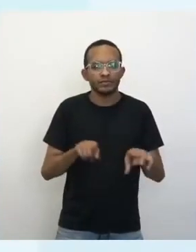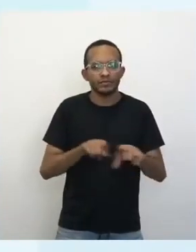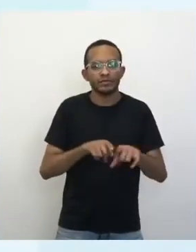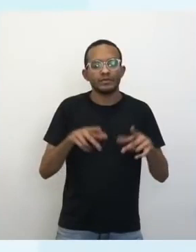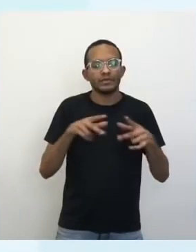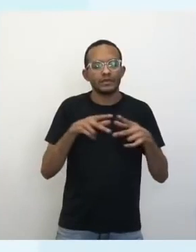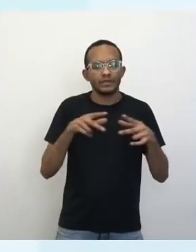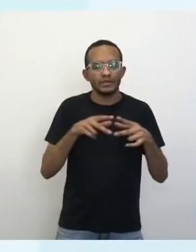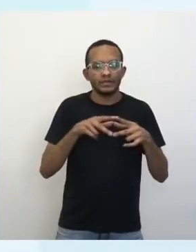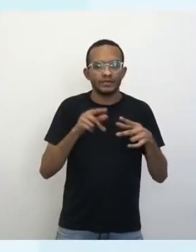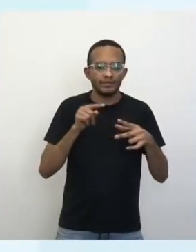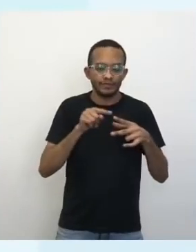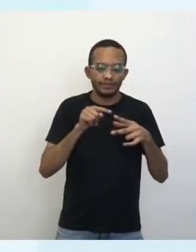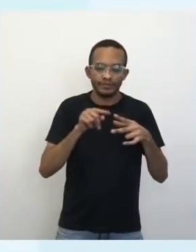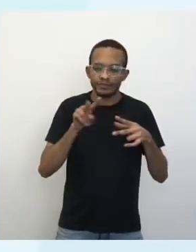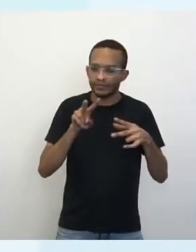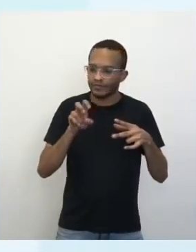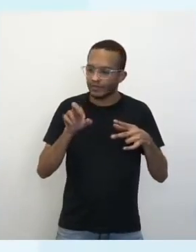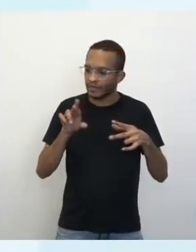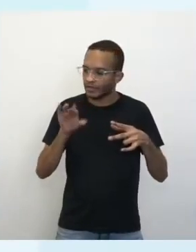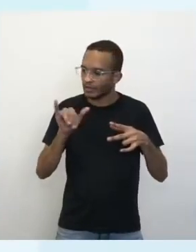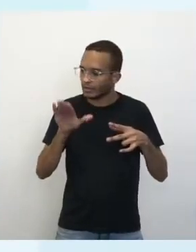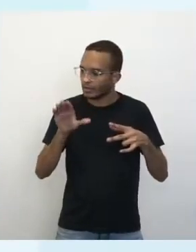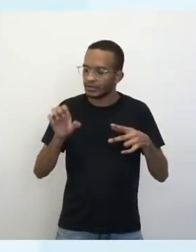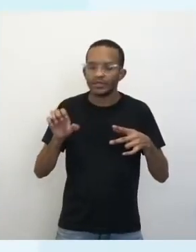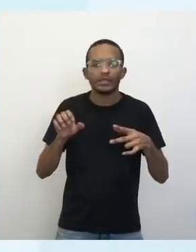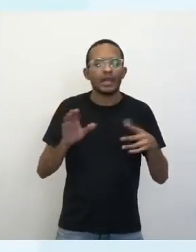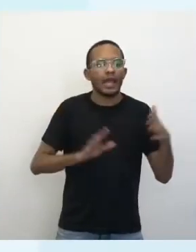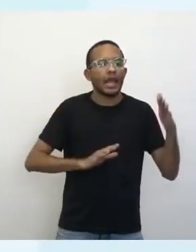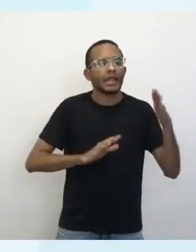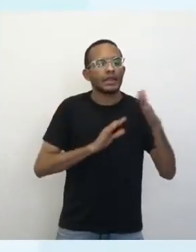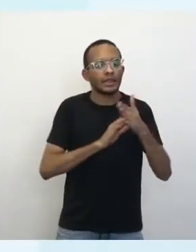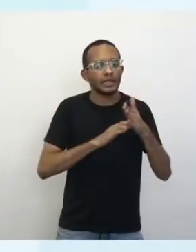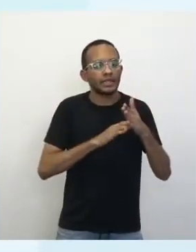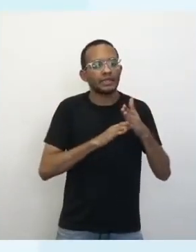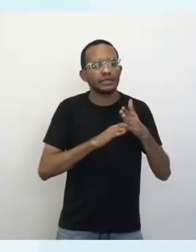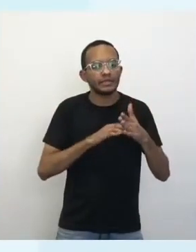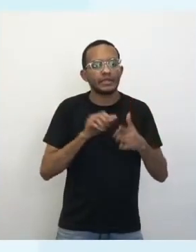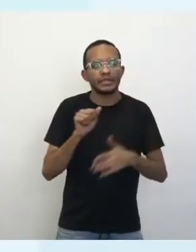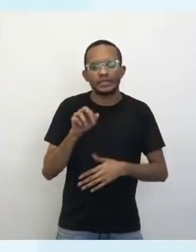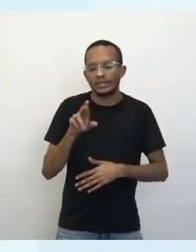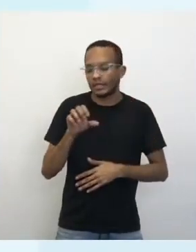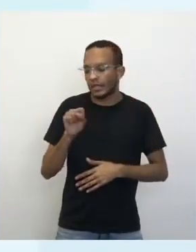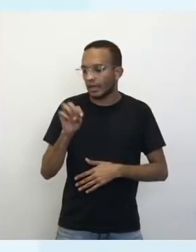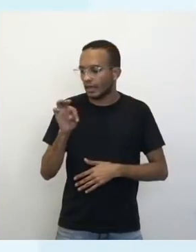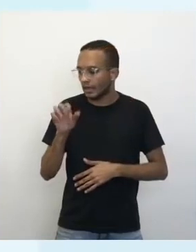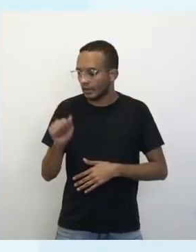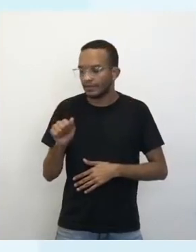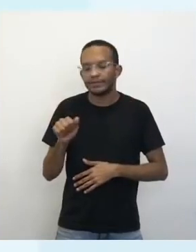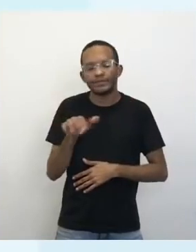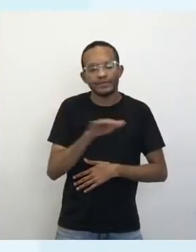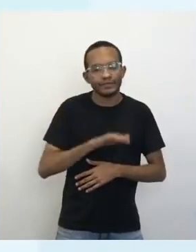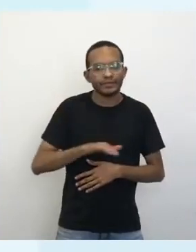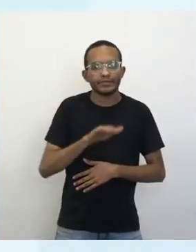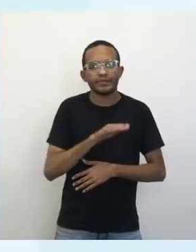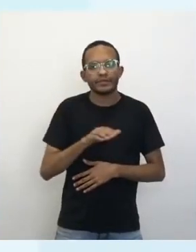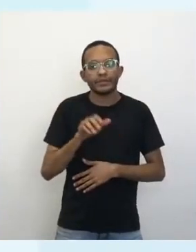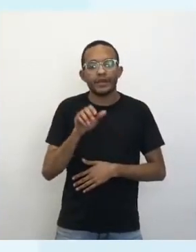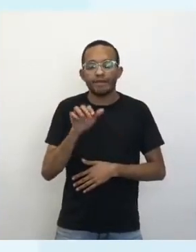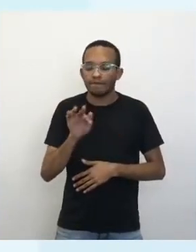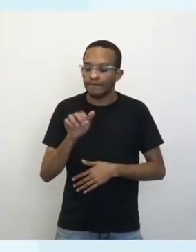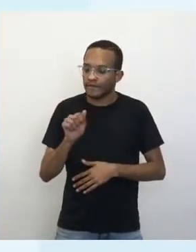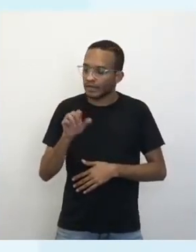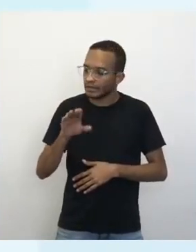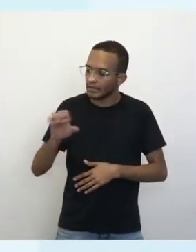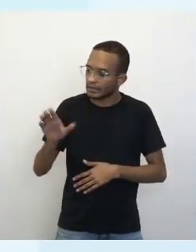que vai do vértice até a aresta, formando um ângulo reto na face